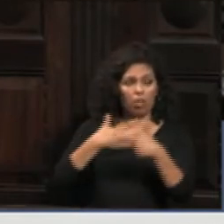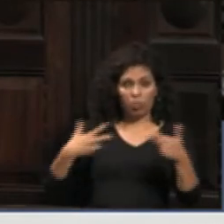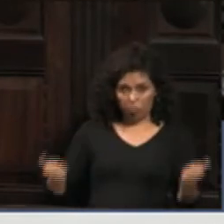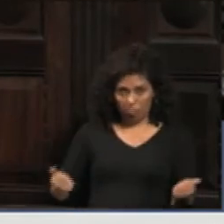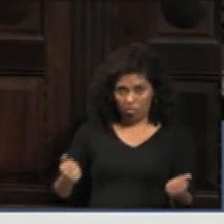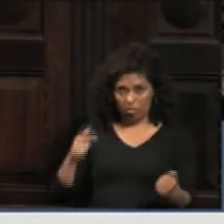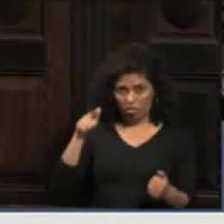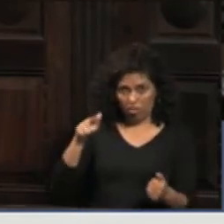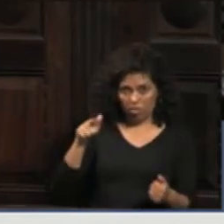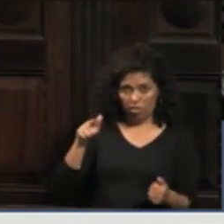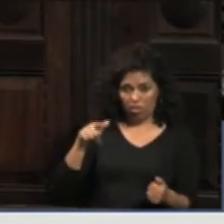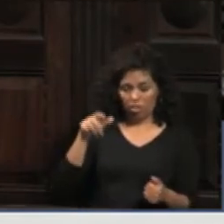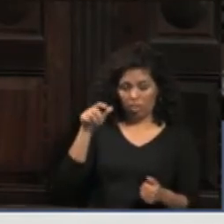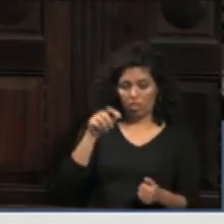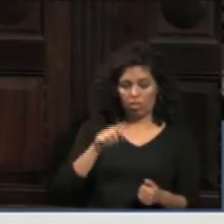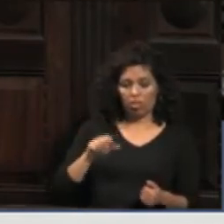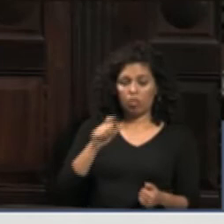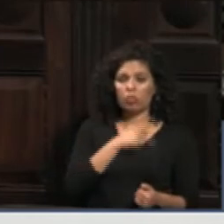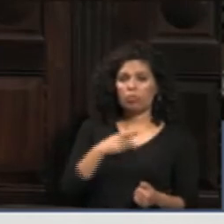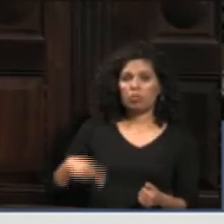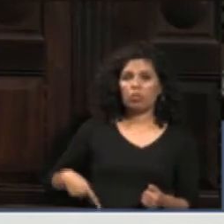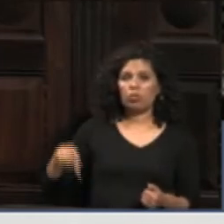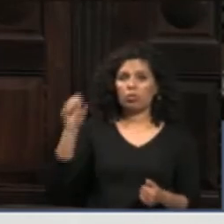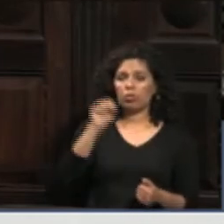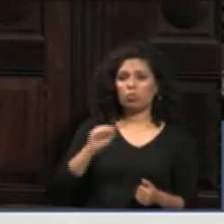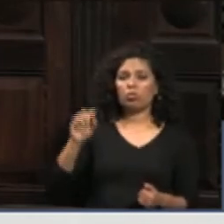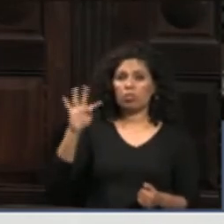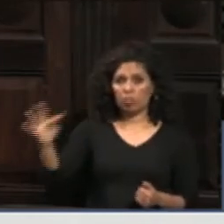alimentam, vitamina exatamente